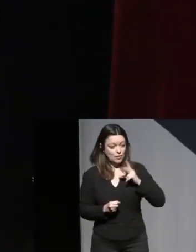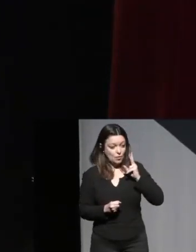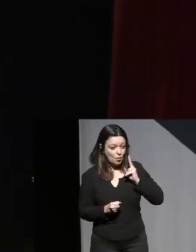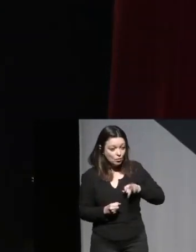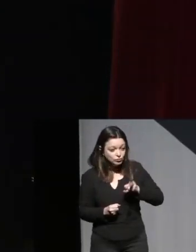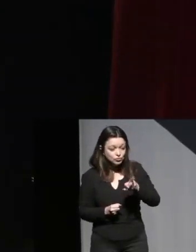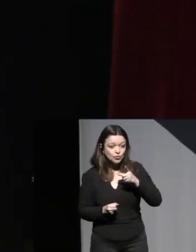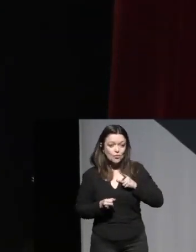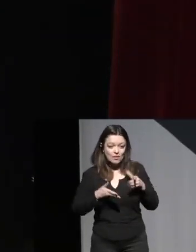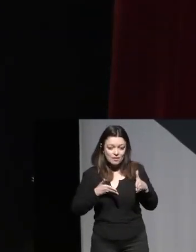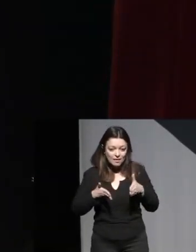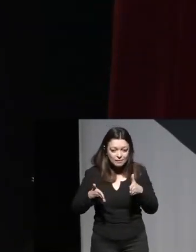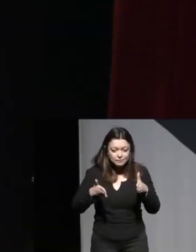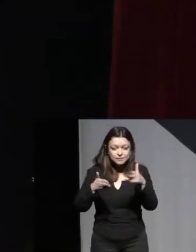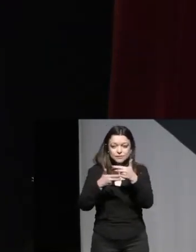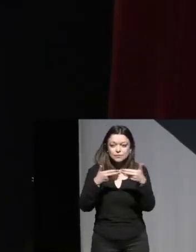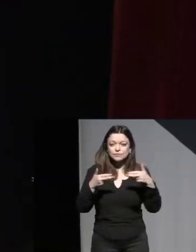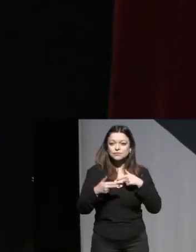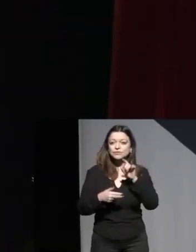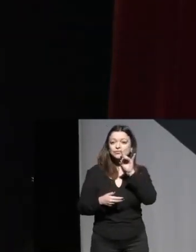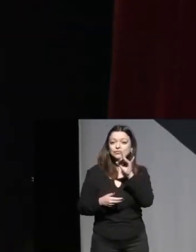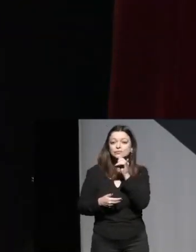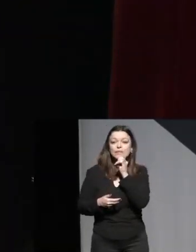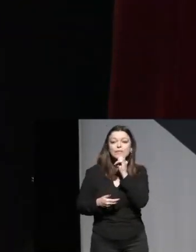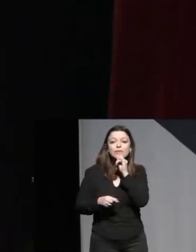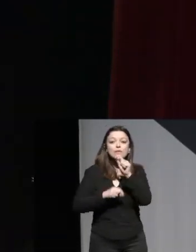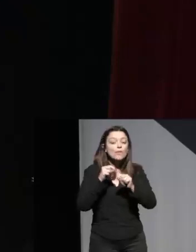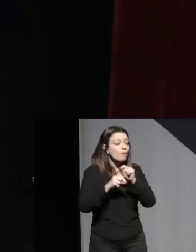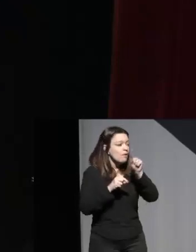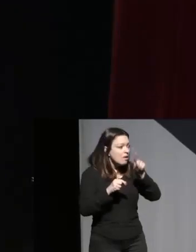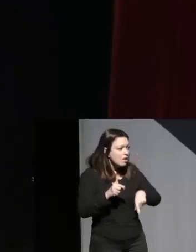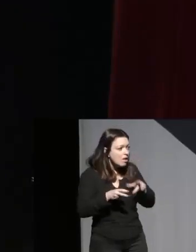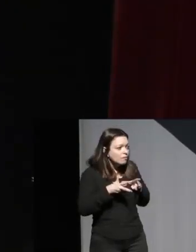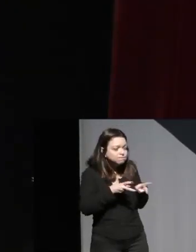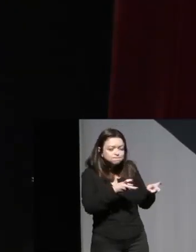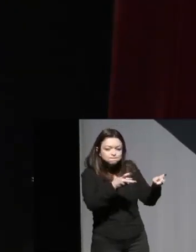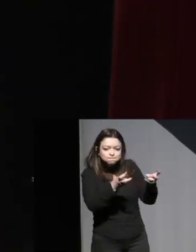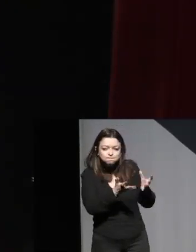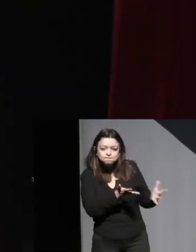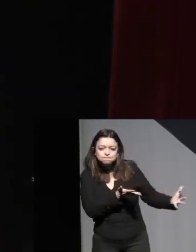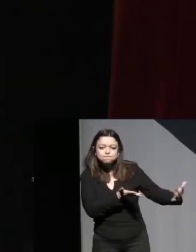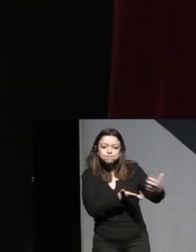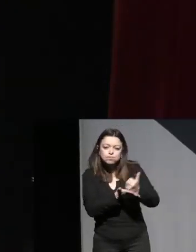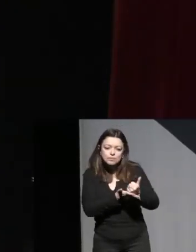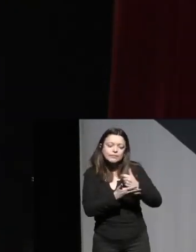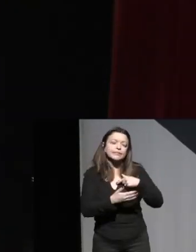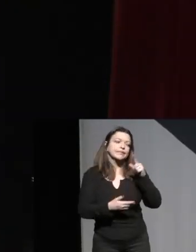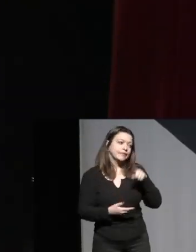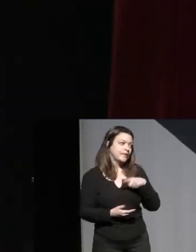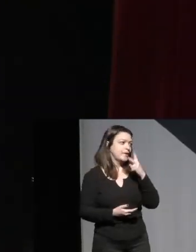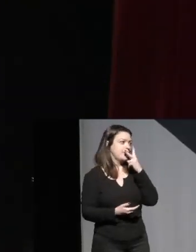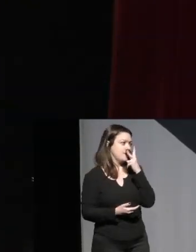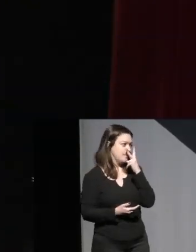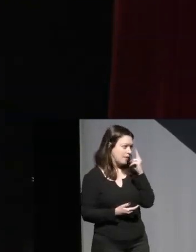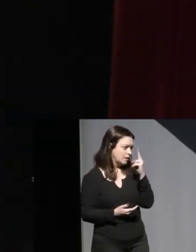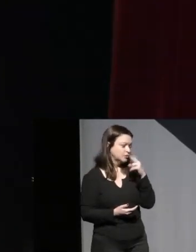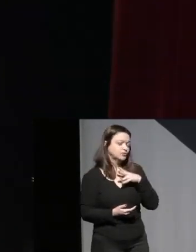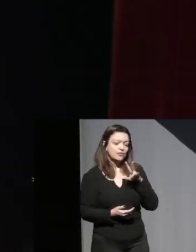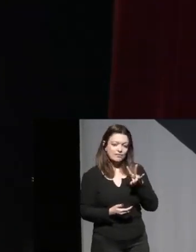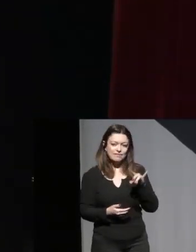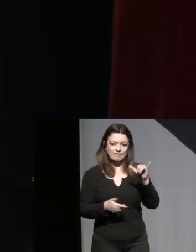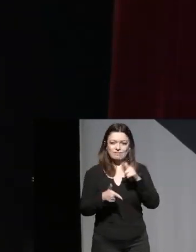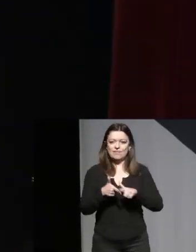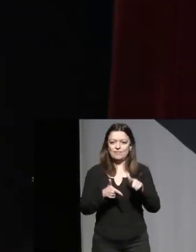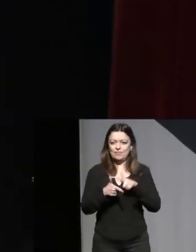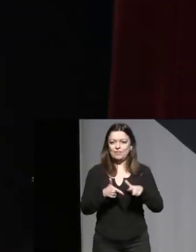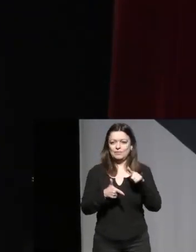focando apenas na tributação como fonte de receita e solução dos problemas, eu acho que nós podemos ter maiores